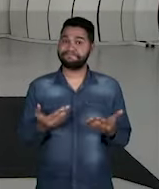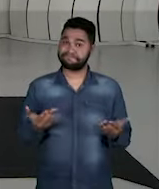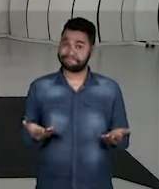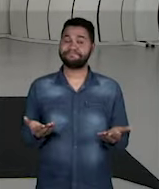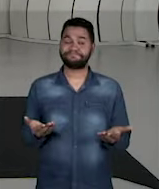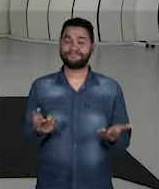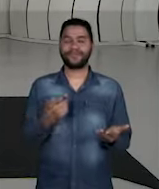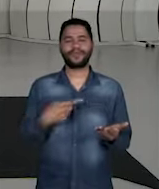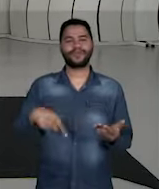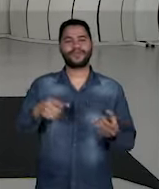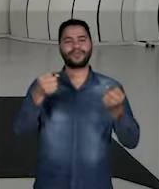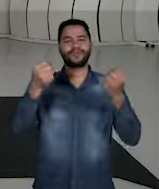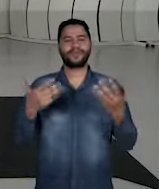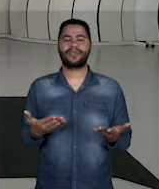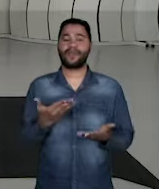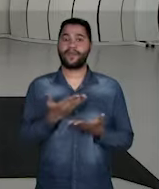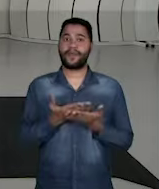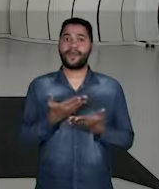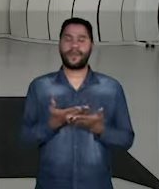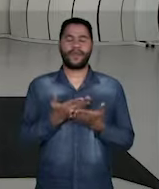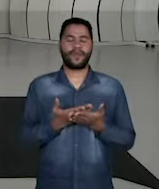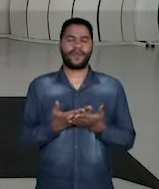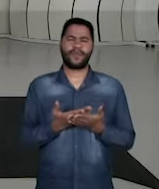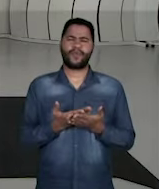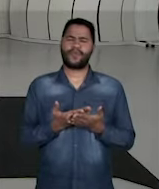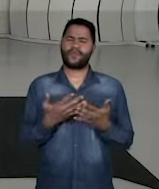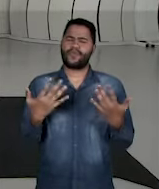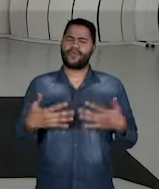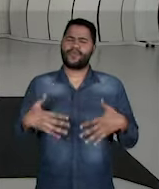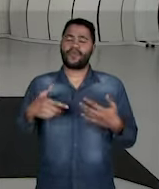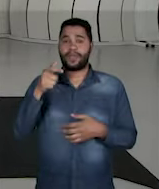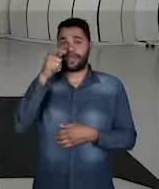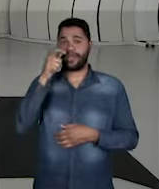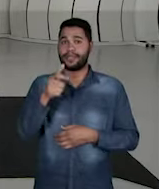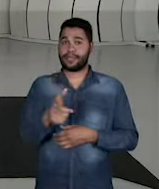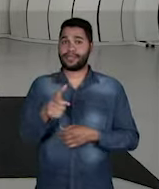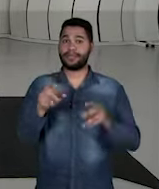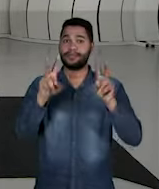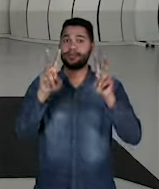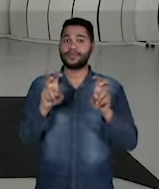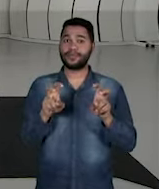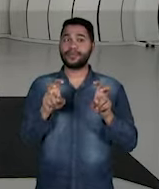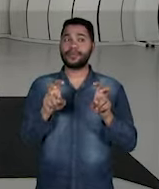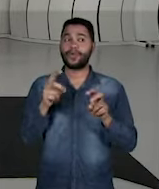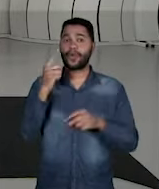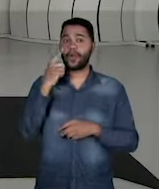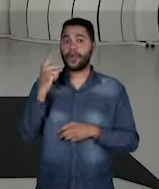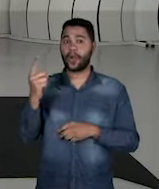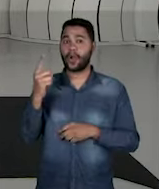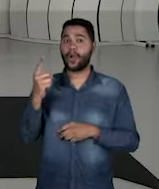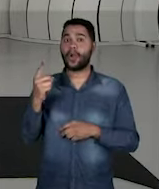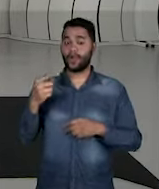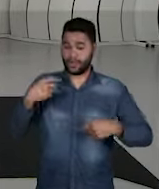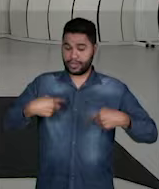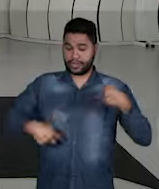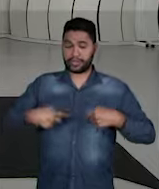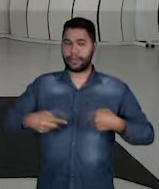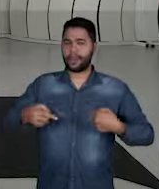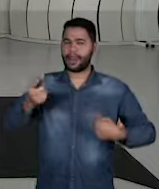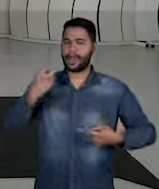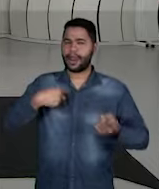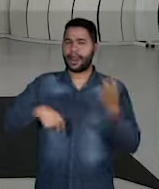Pessoal, nós vamos falar de uma aula hoje muito interessante sobre o sistema circulatório,